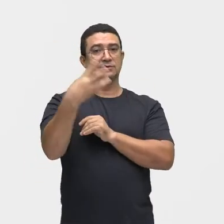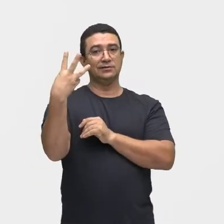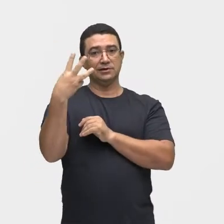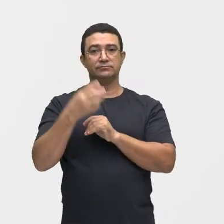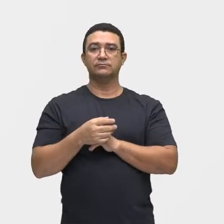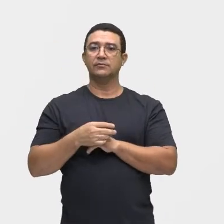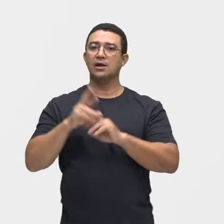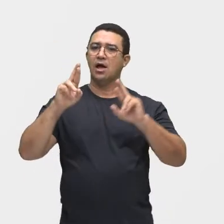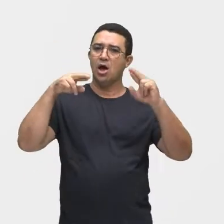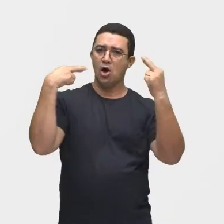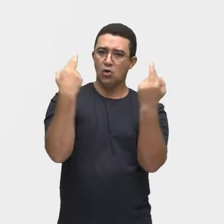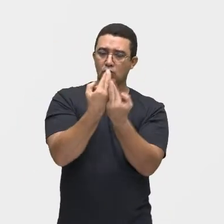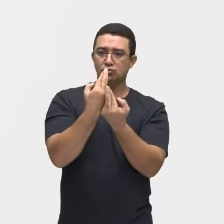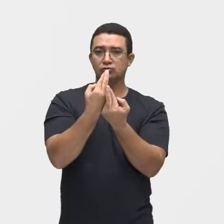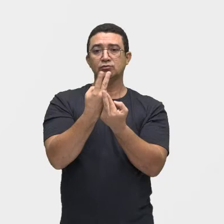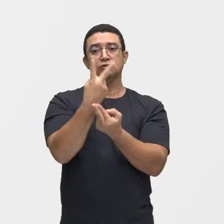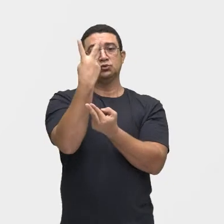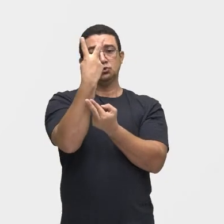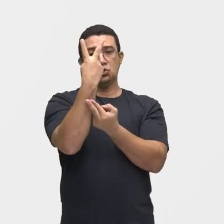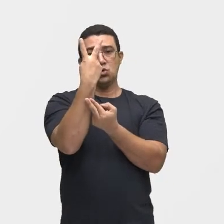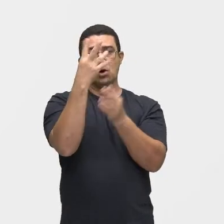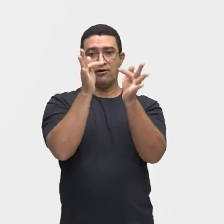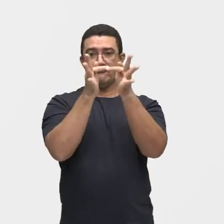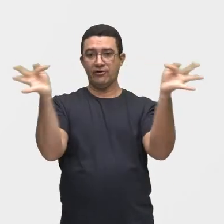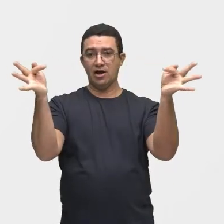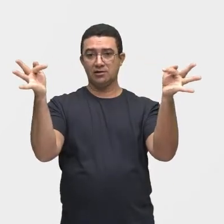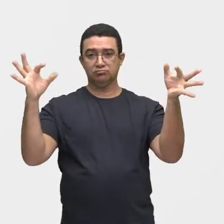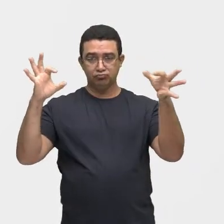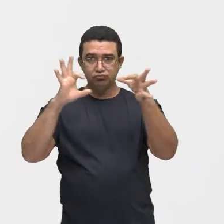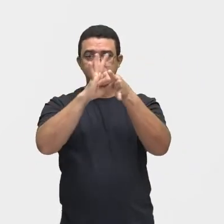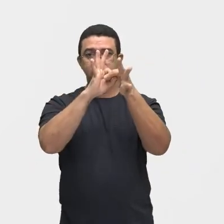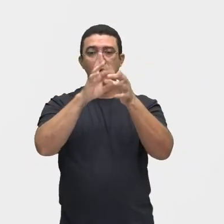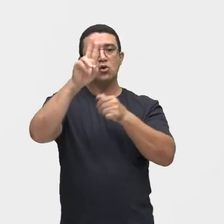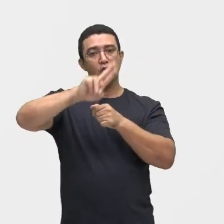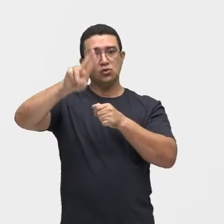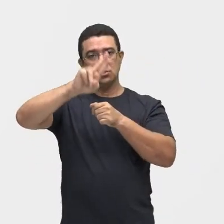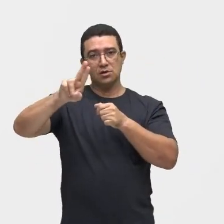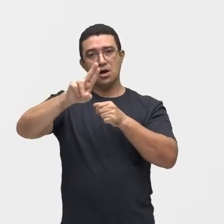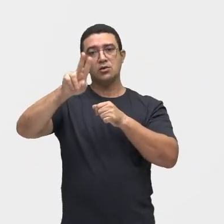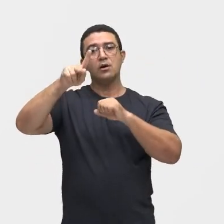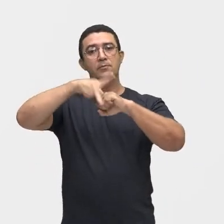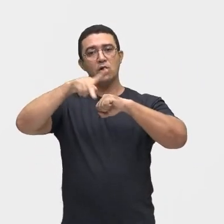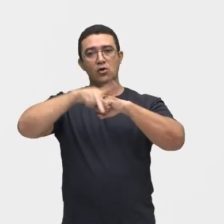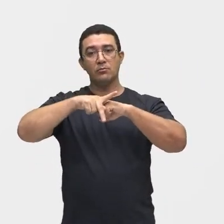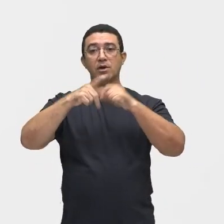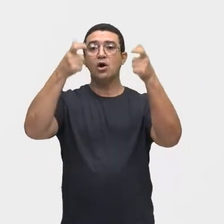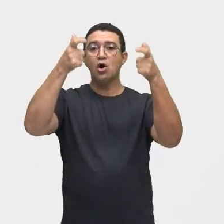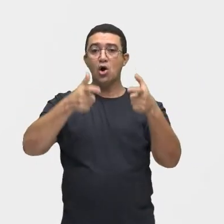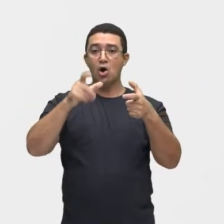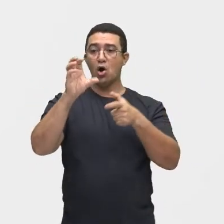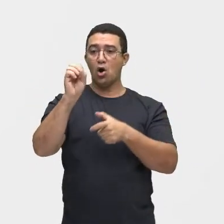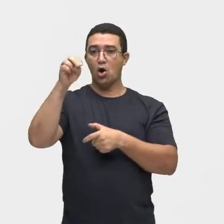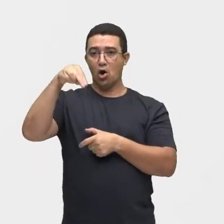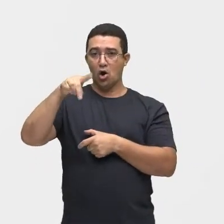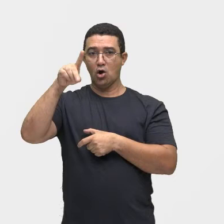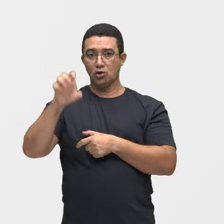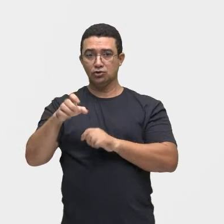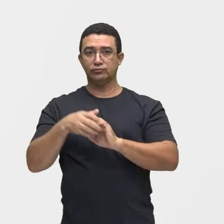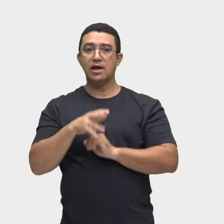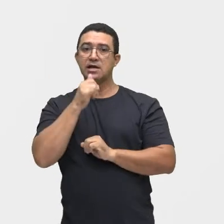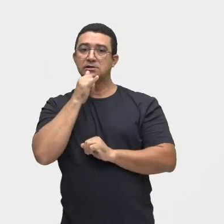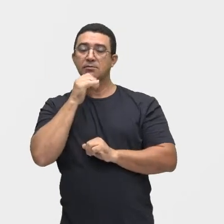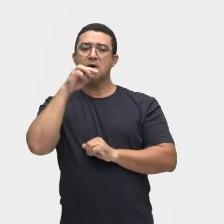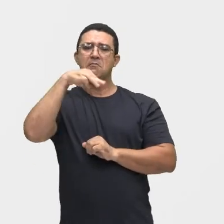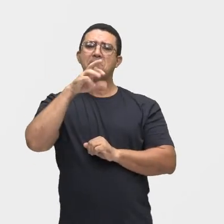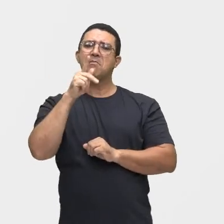Reúna as duas frases em uma só, usando o pronome relativo onde, como no exemplo abaixo. Maria mora